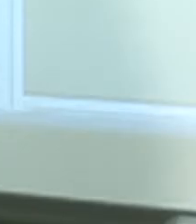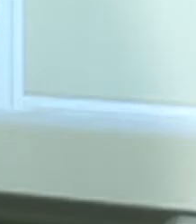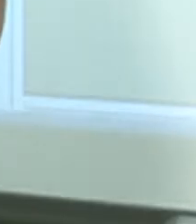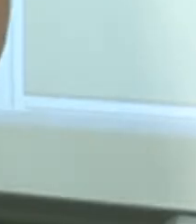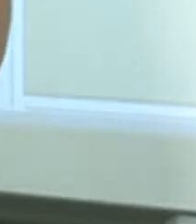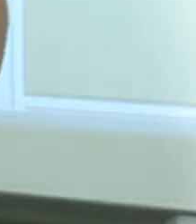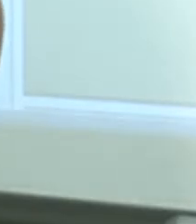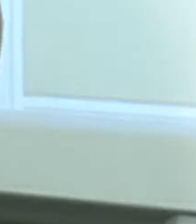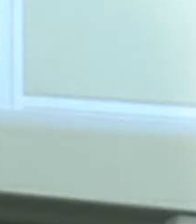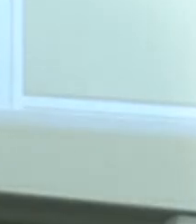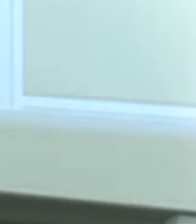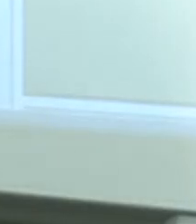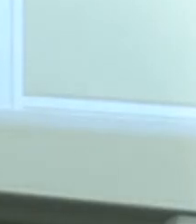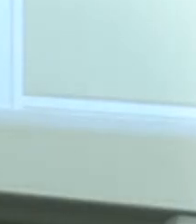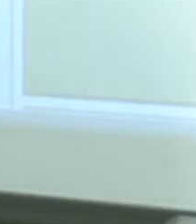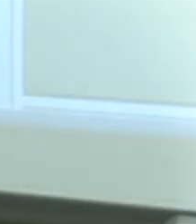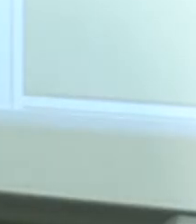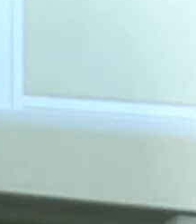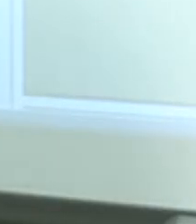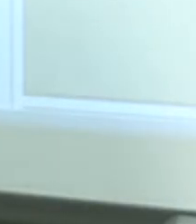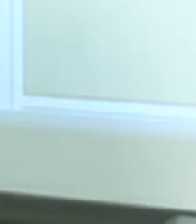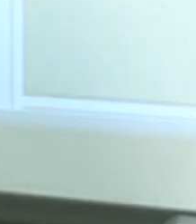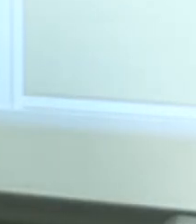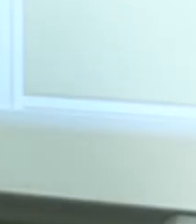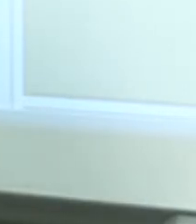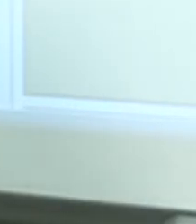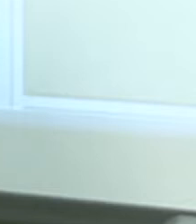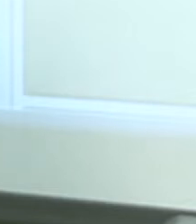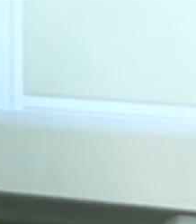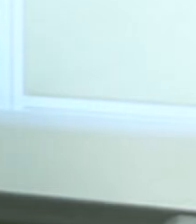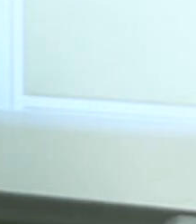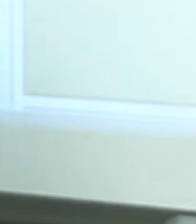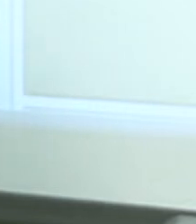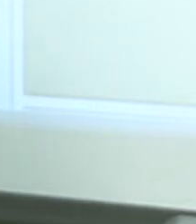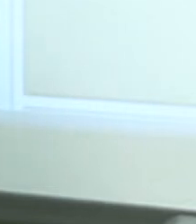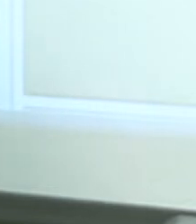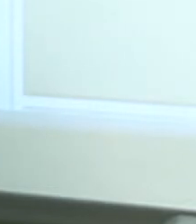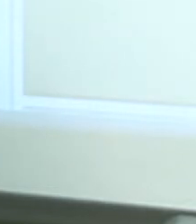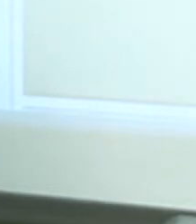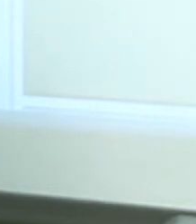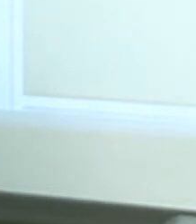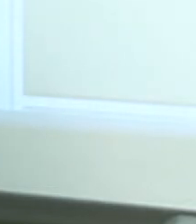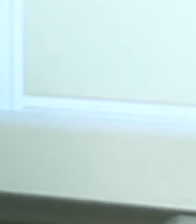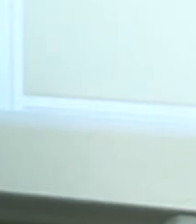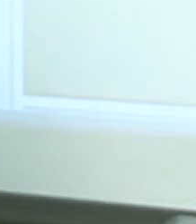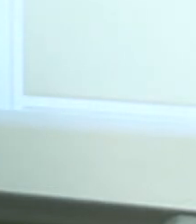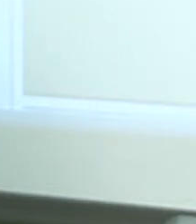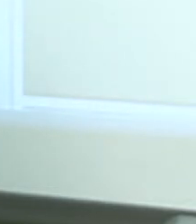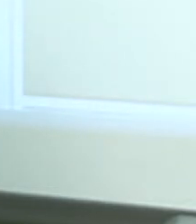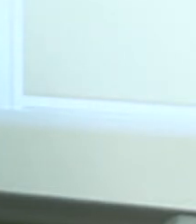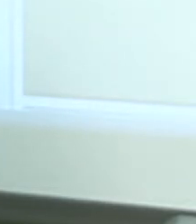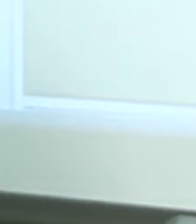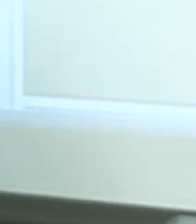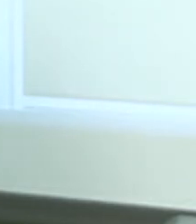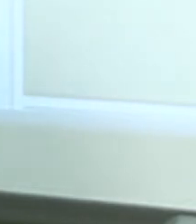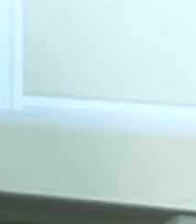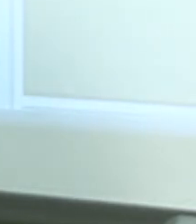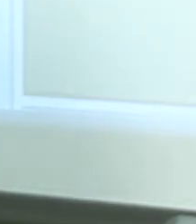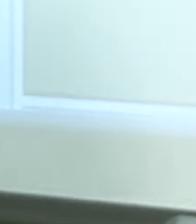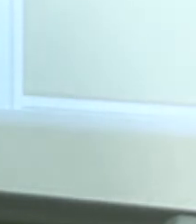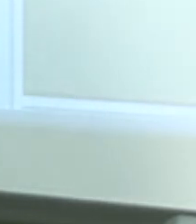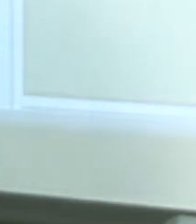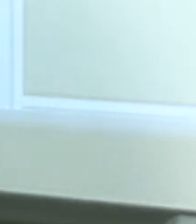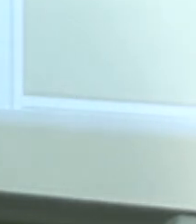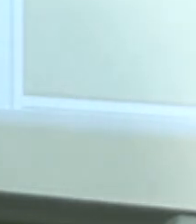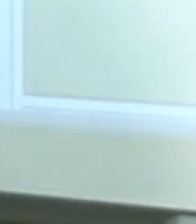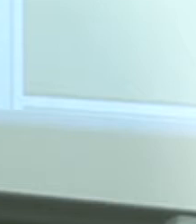Estes são os conteúdos que nós abordaremos e são os objetivos para a nossa teleaula hoje. Lembrando que essa teleaula, como o